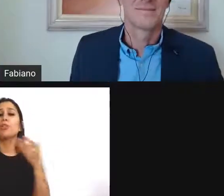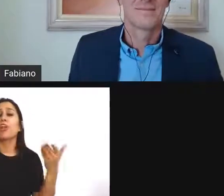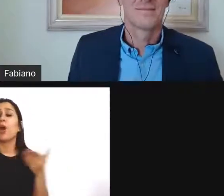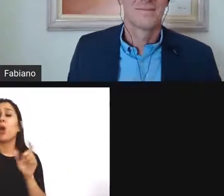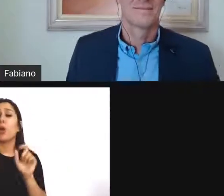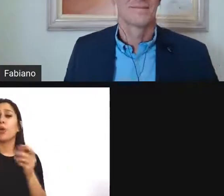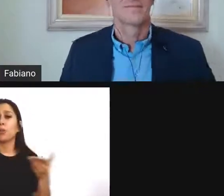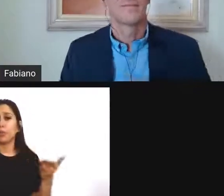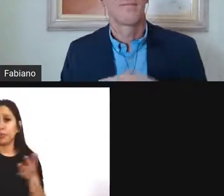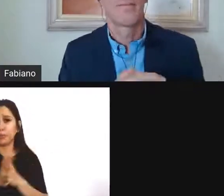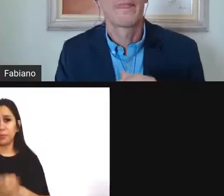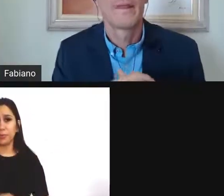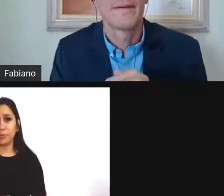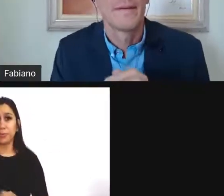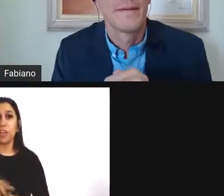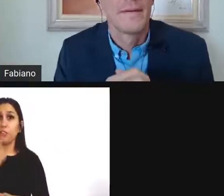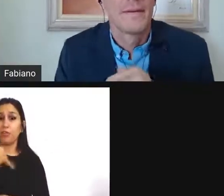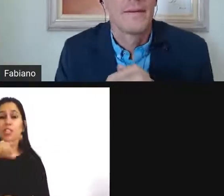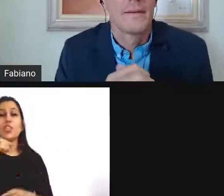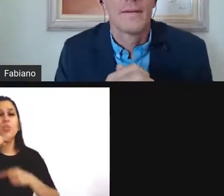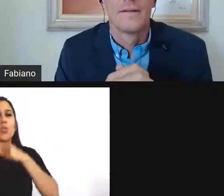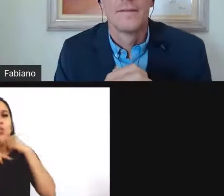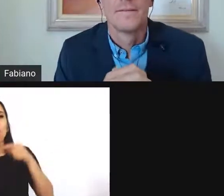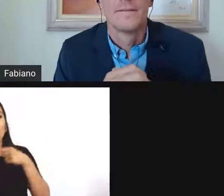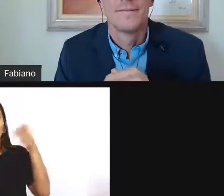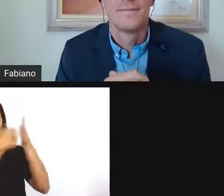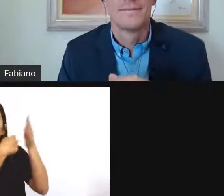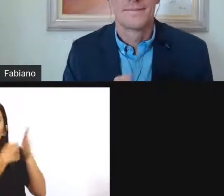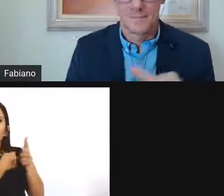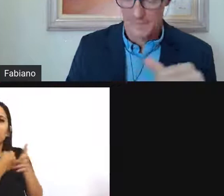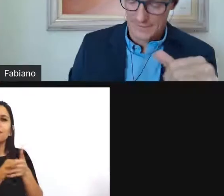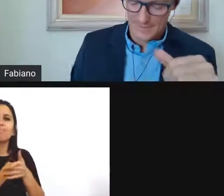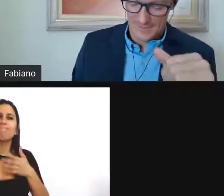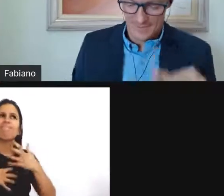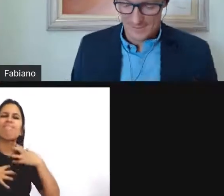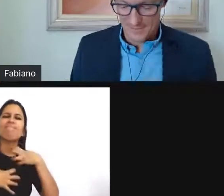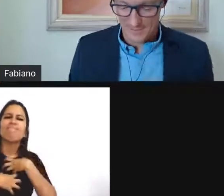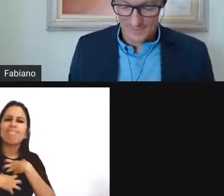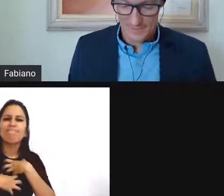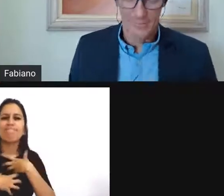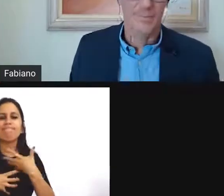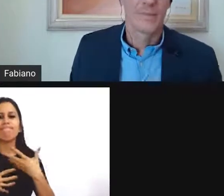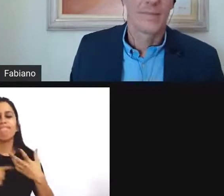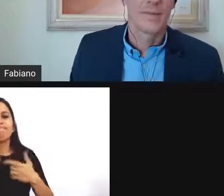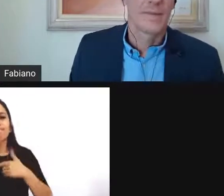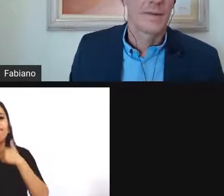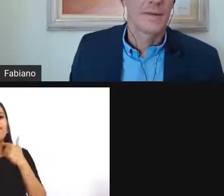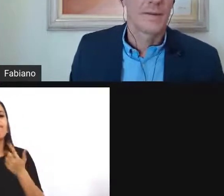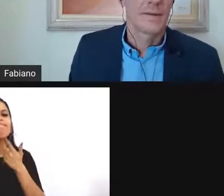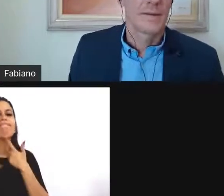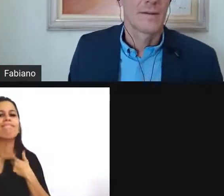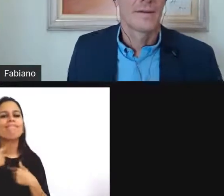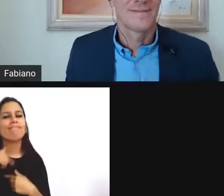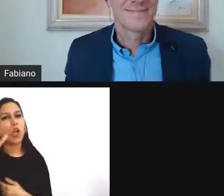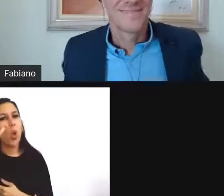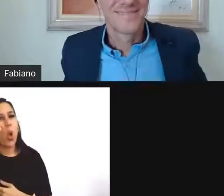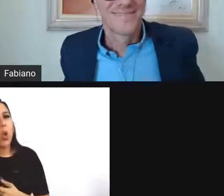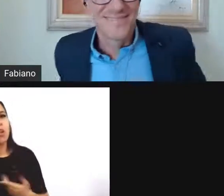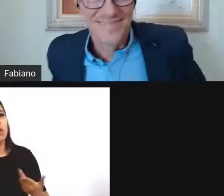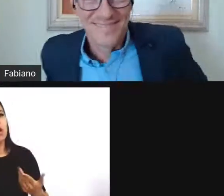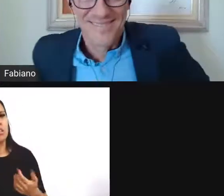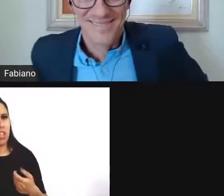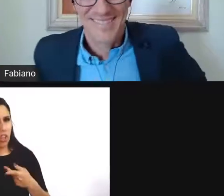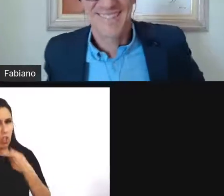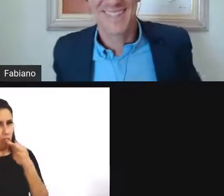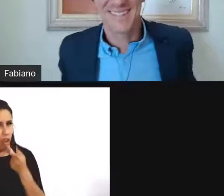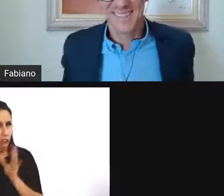trazerem dúvidas, questionamentos, angústias e tal. Tá? Não prometo só falar bem dos